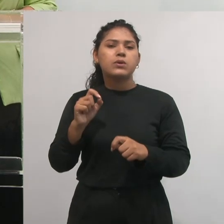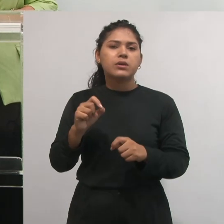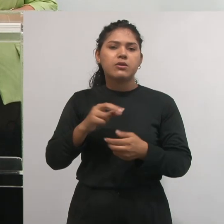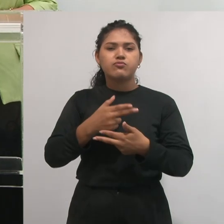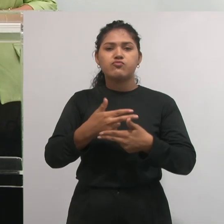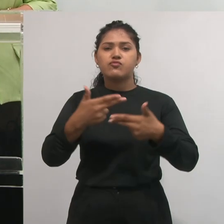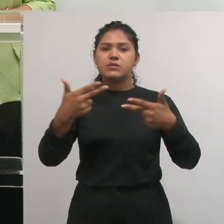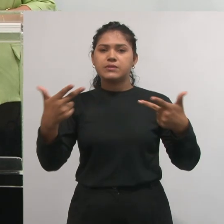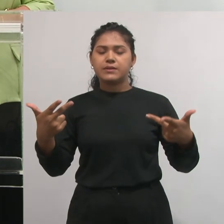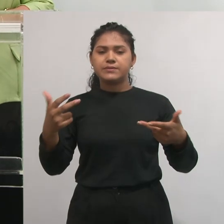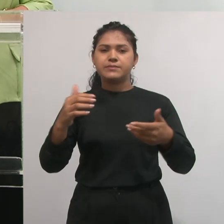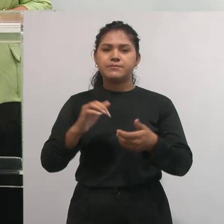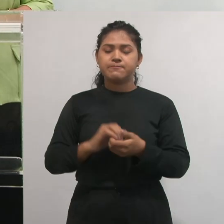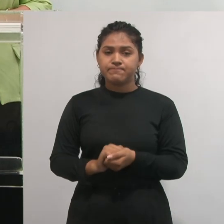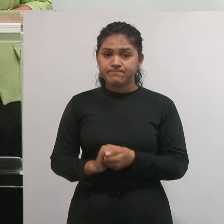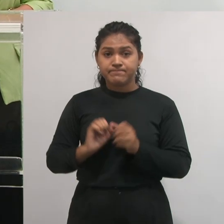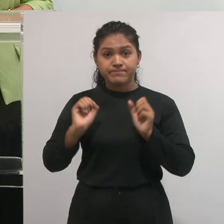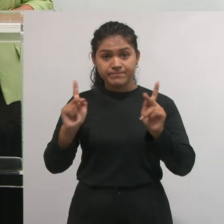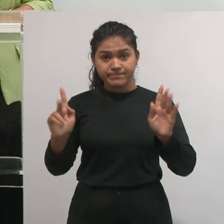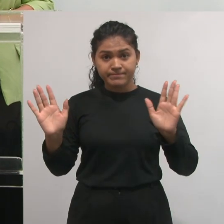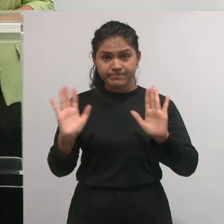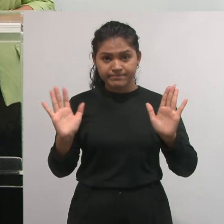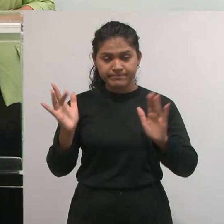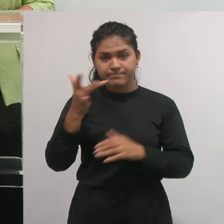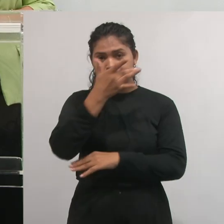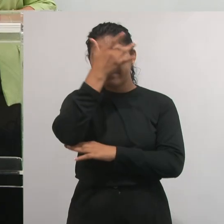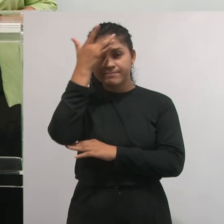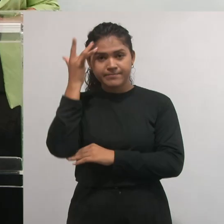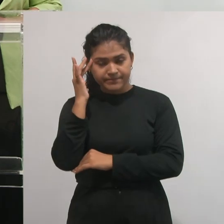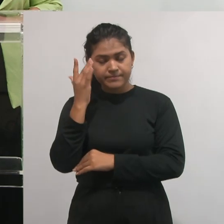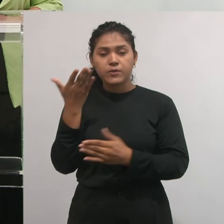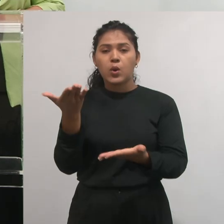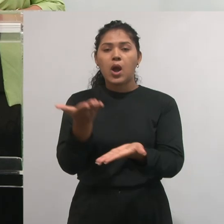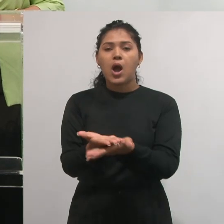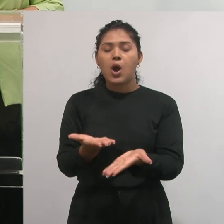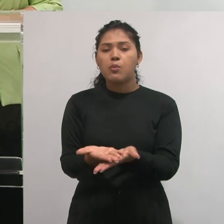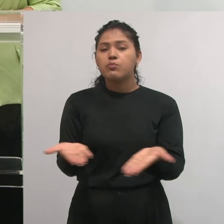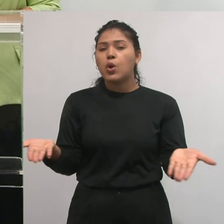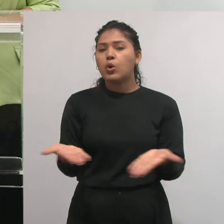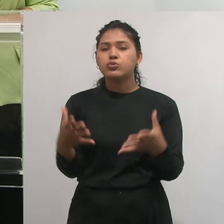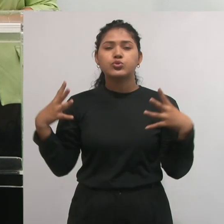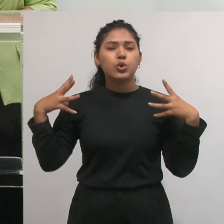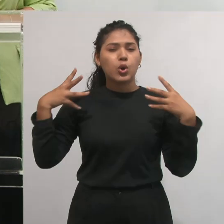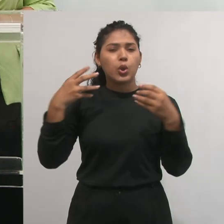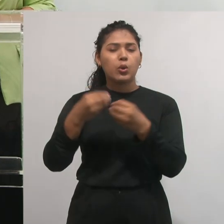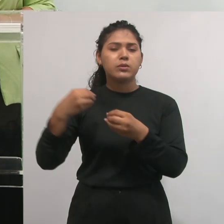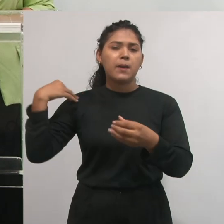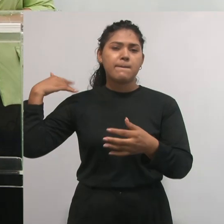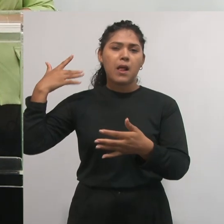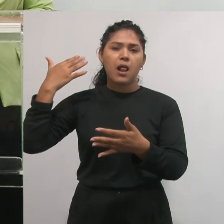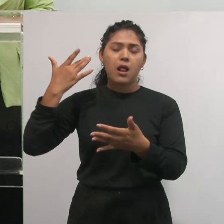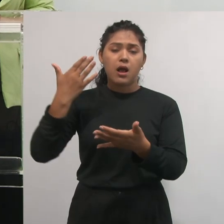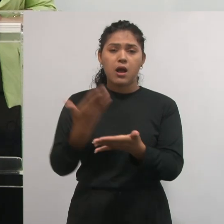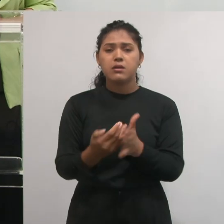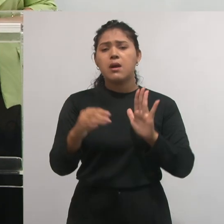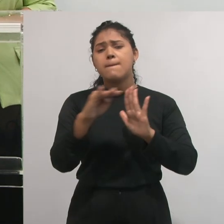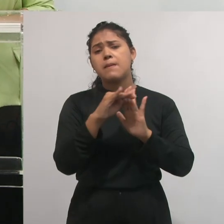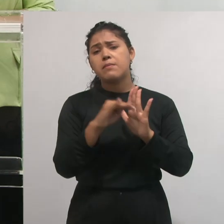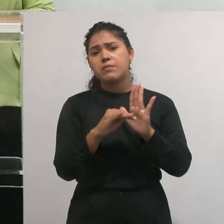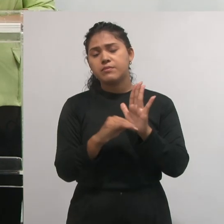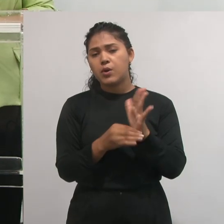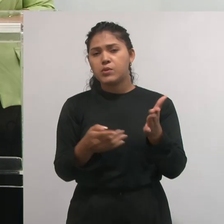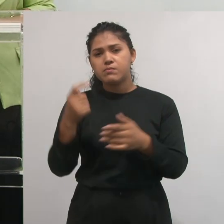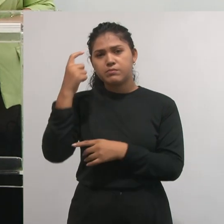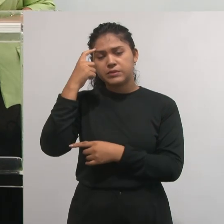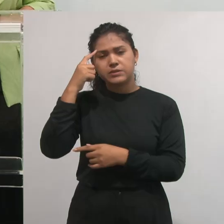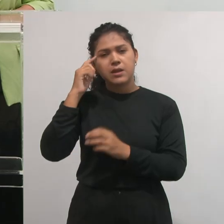e trabalhe a questão da diversidade. Ok, pessoal? Então, na aula de hoje eu trouxe todas essas coisas